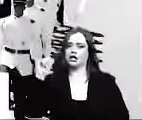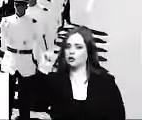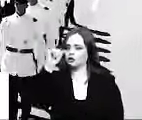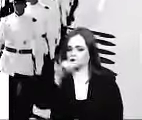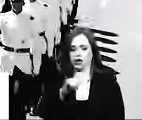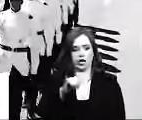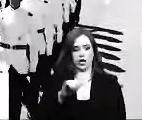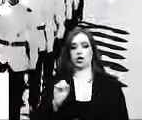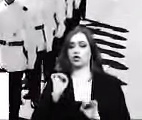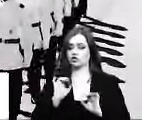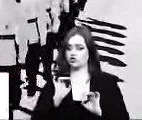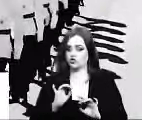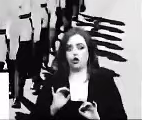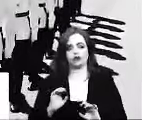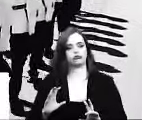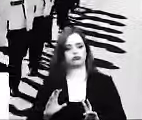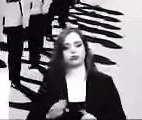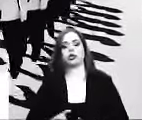que,